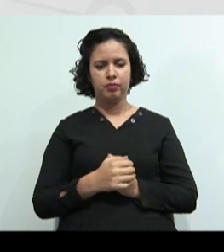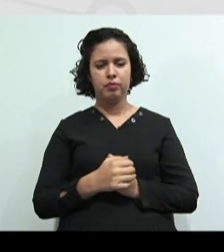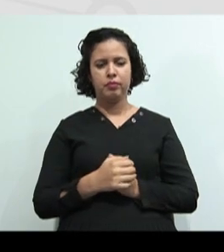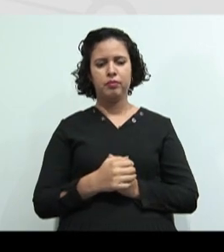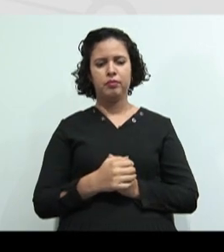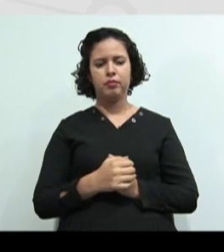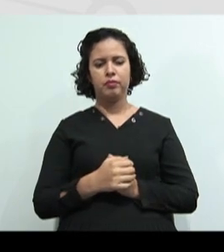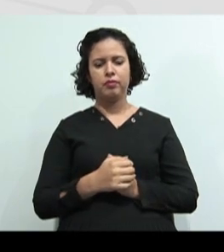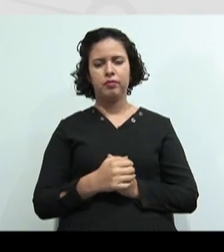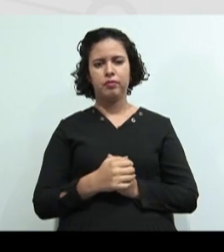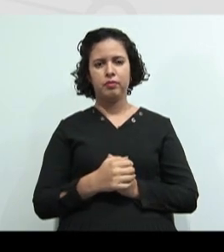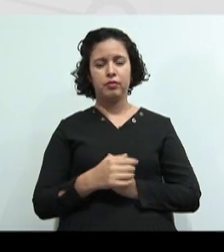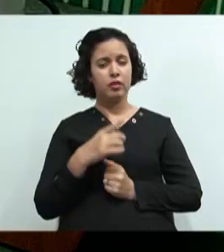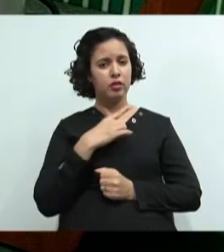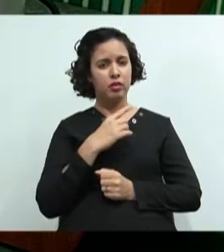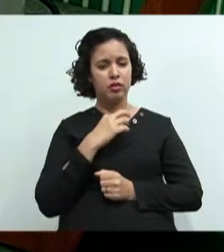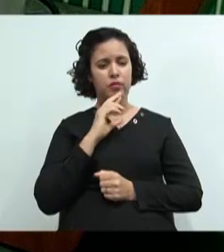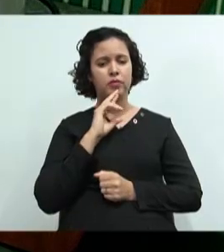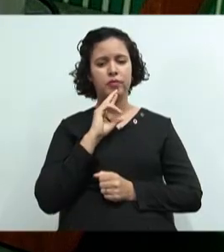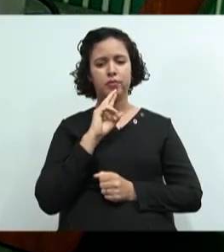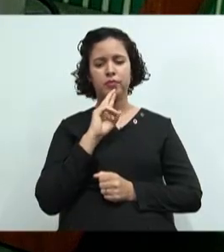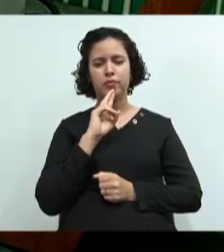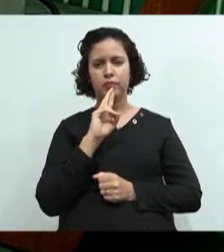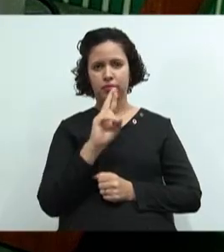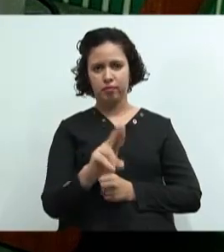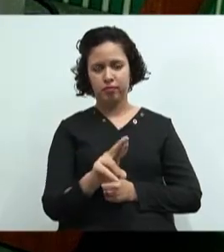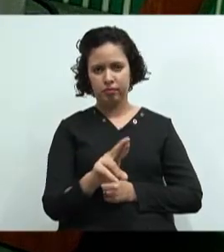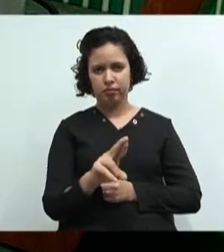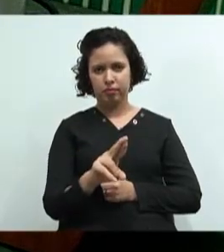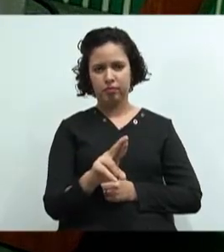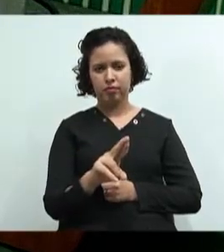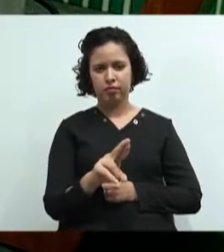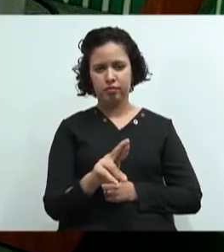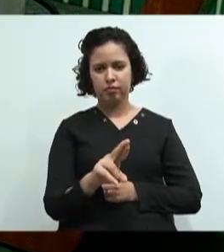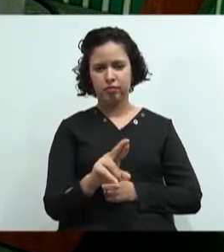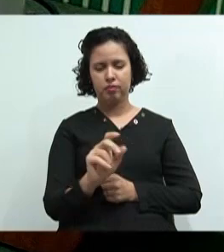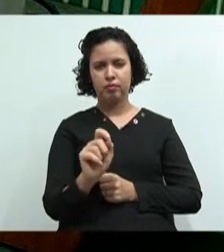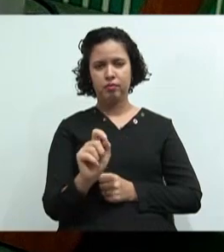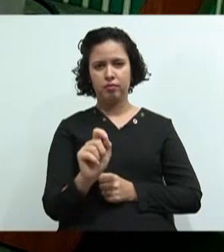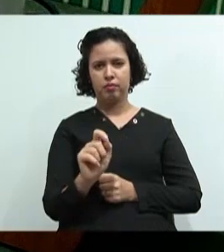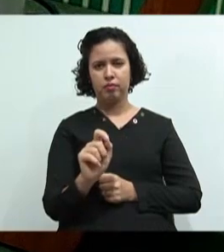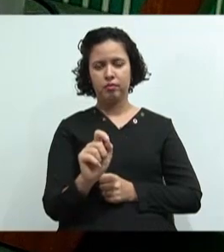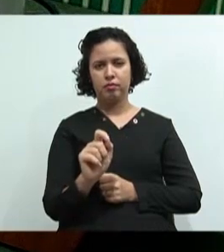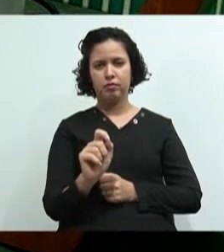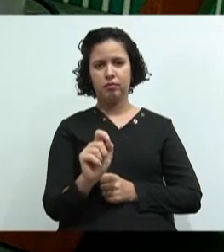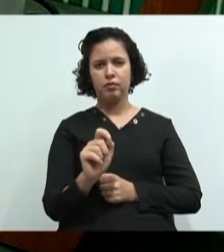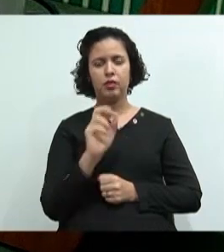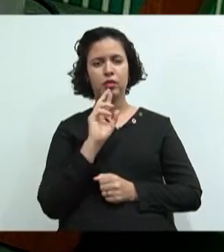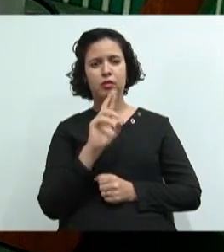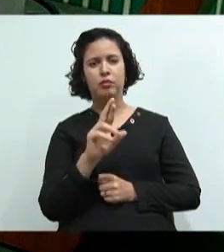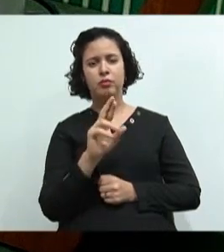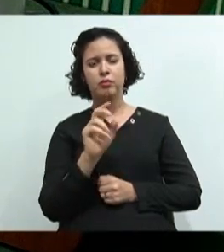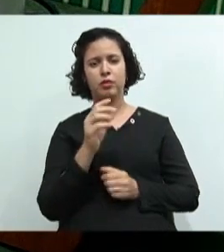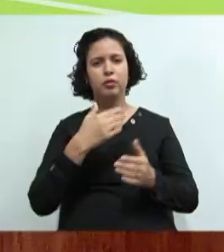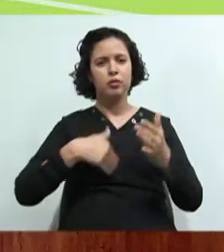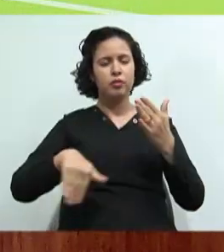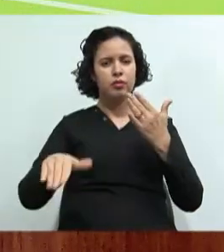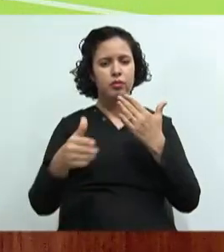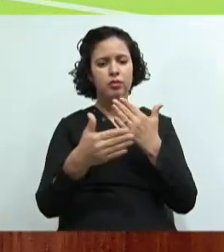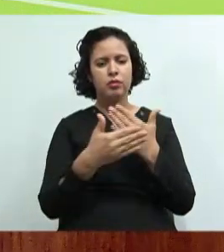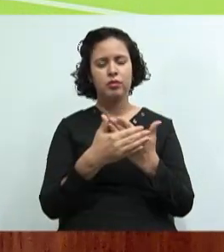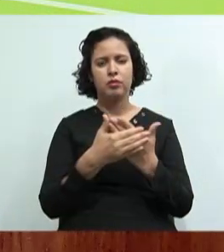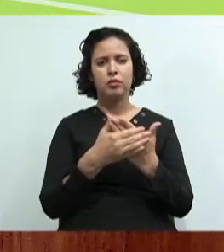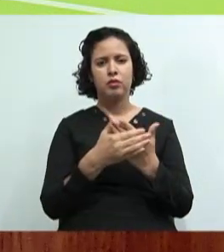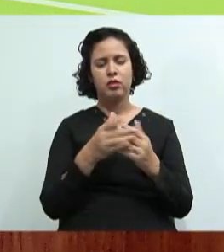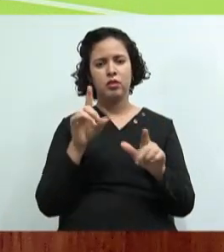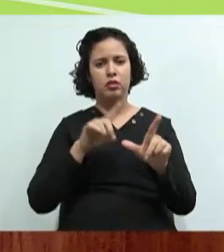aí? Então, temos uma resposta aqui da professora, de novo, Maria Ross, que a resposta da turma é unânime. Eles fecharam com a